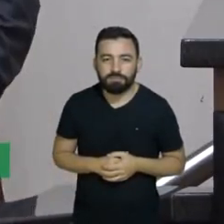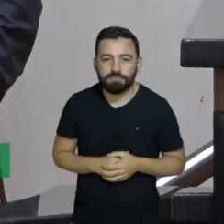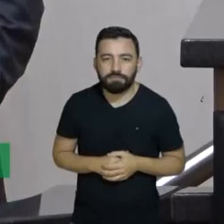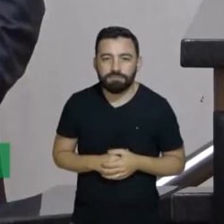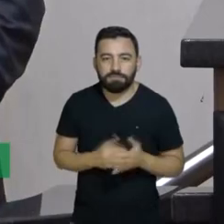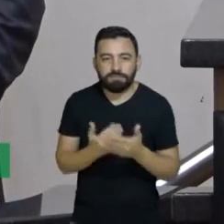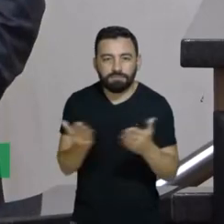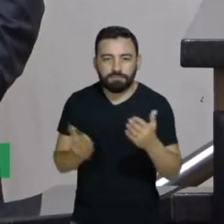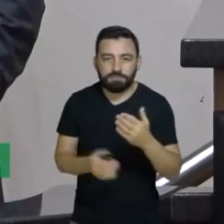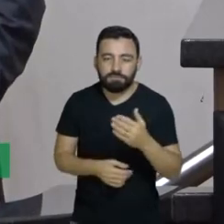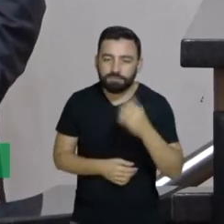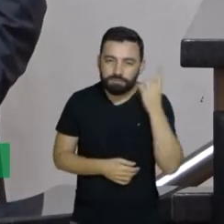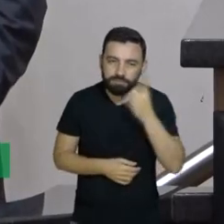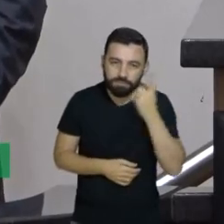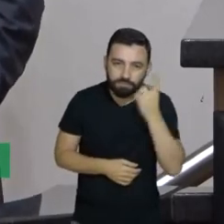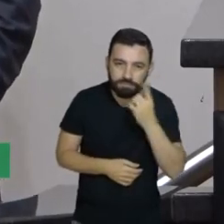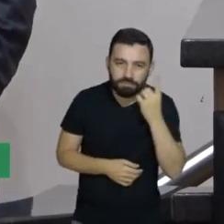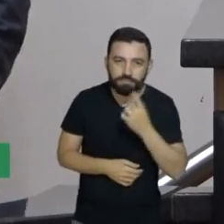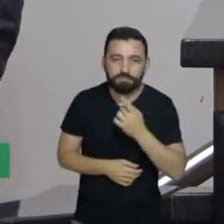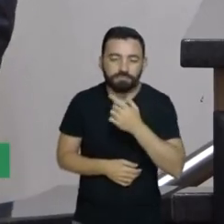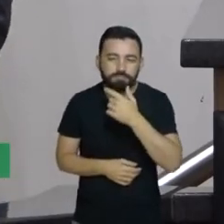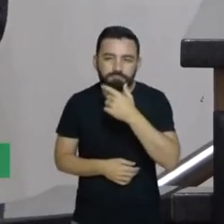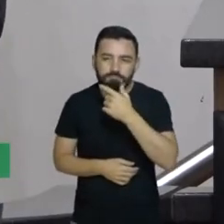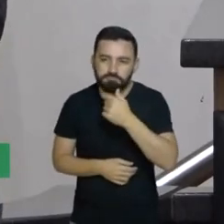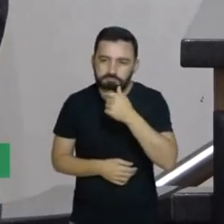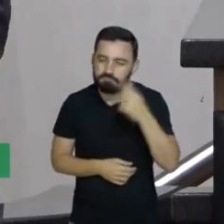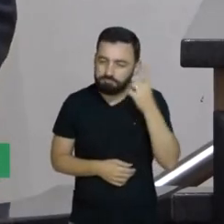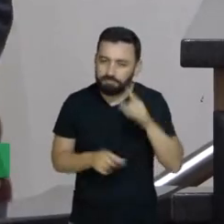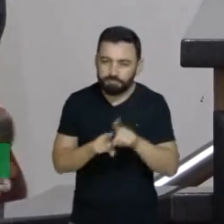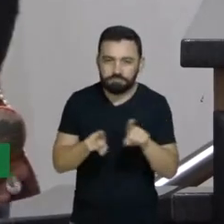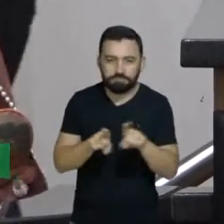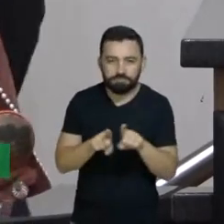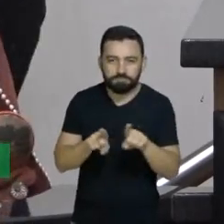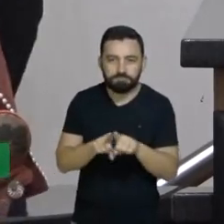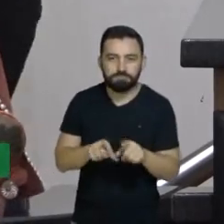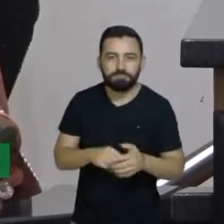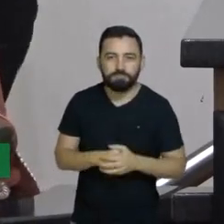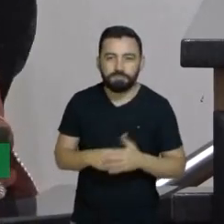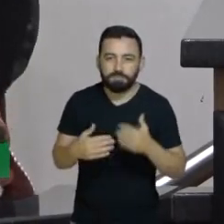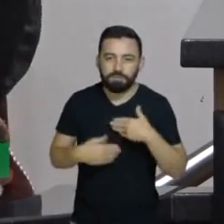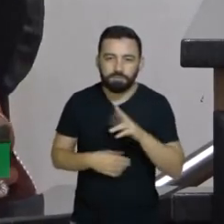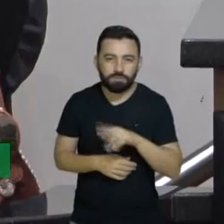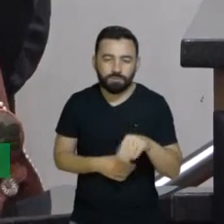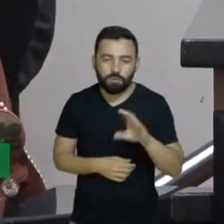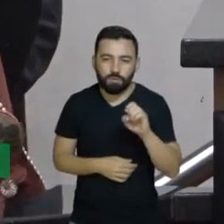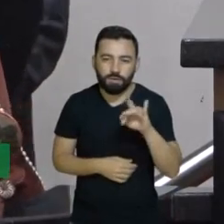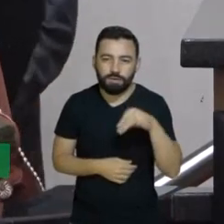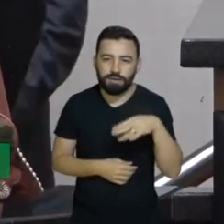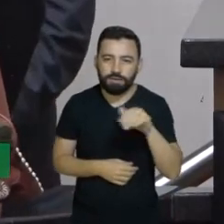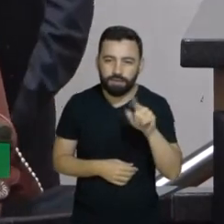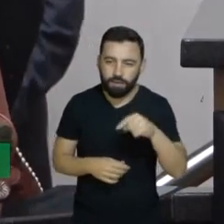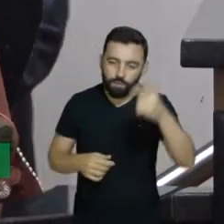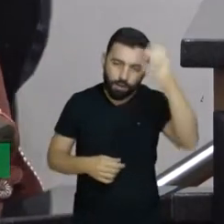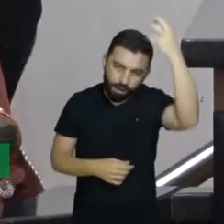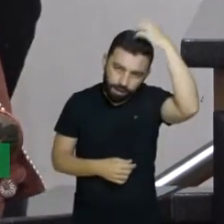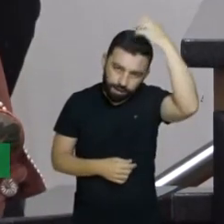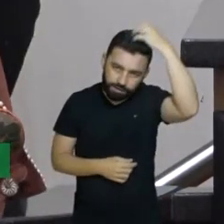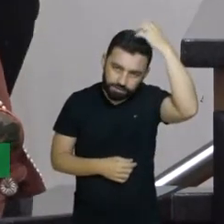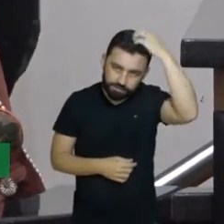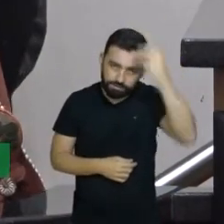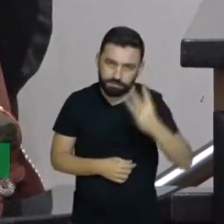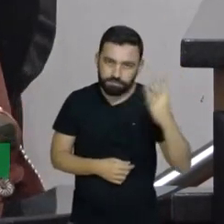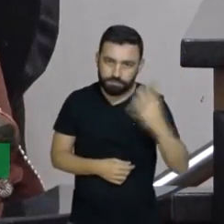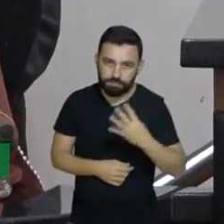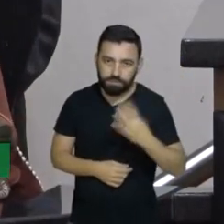Excelentíssimas deputadas e excelentíssimos deputados catarinenses, me chamo Luana Martins e sou rainha da 34ª